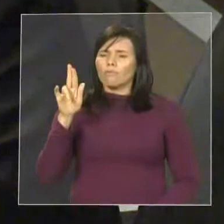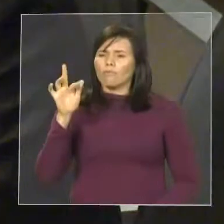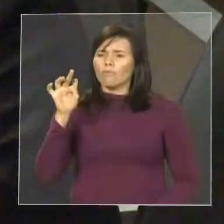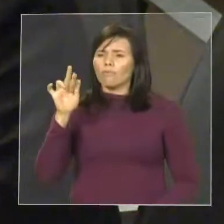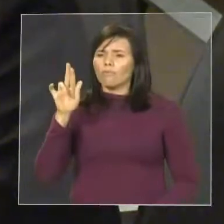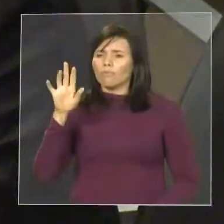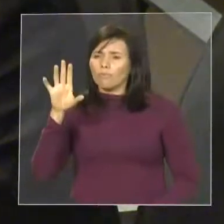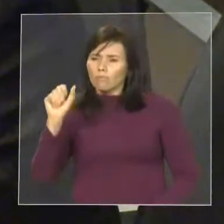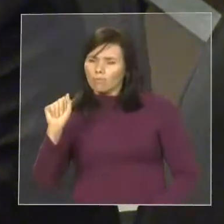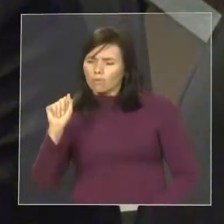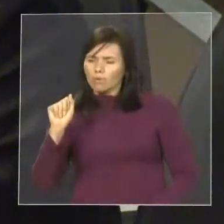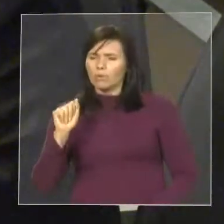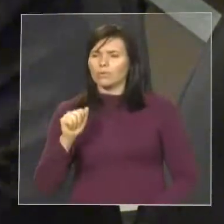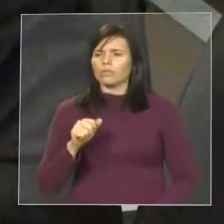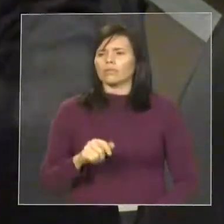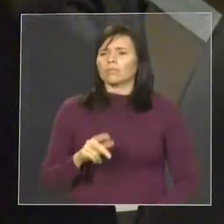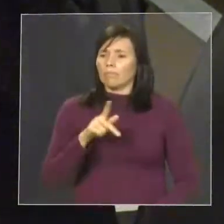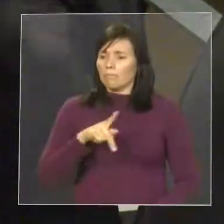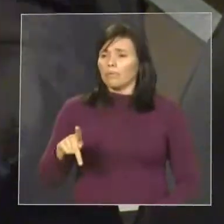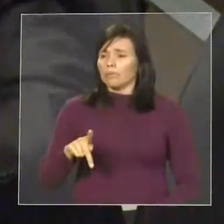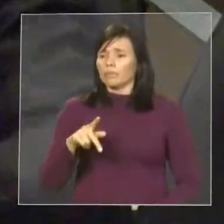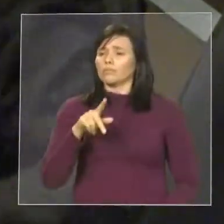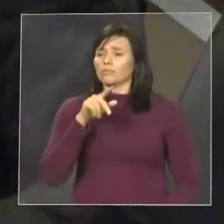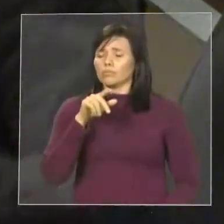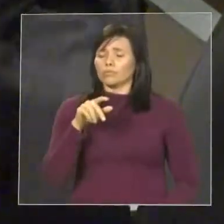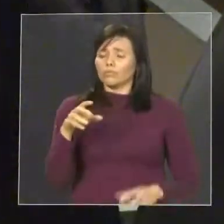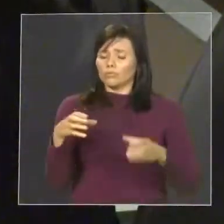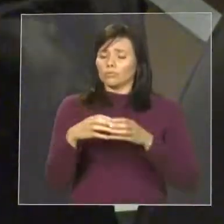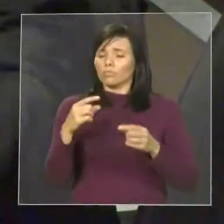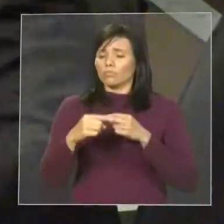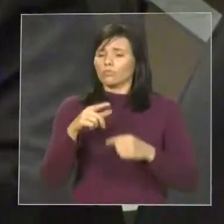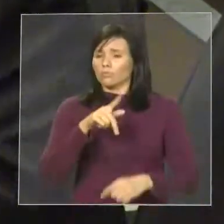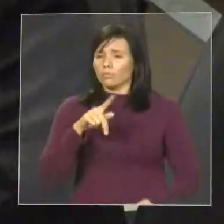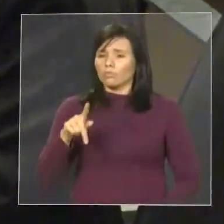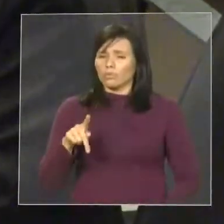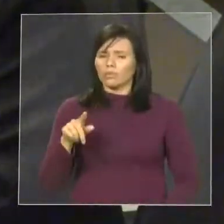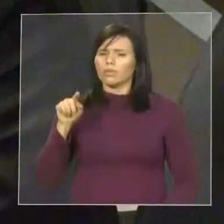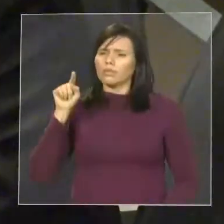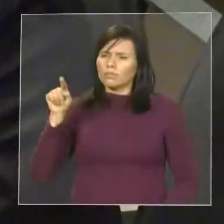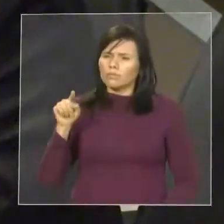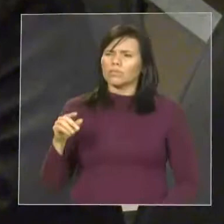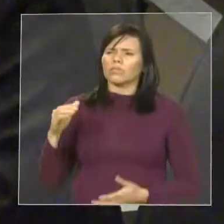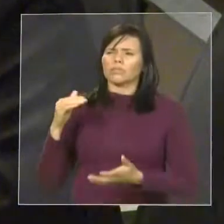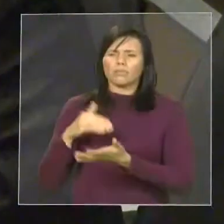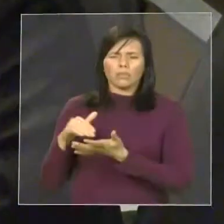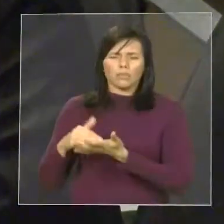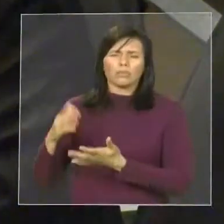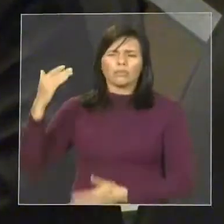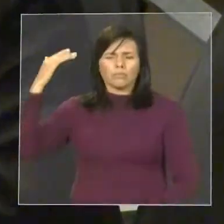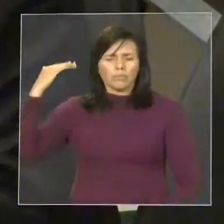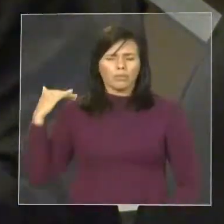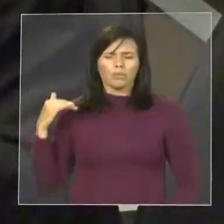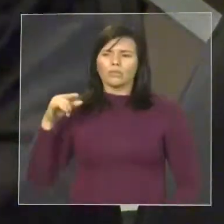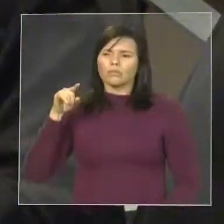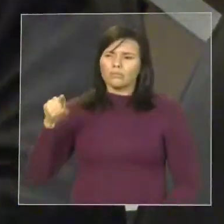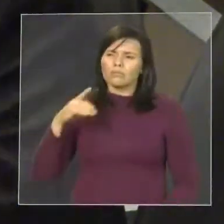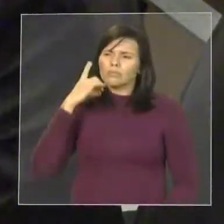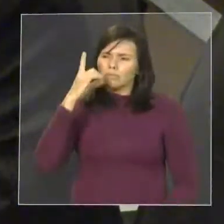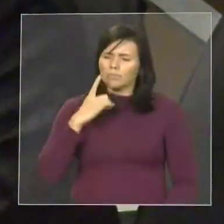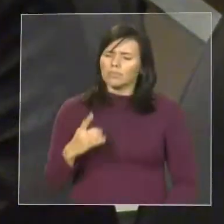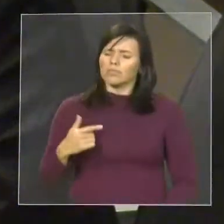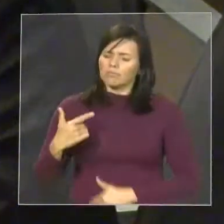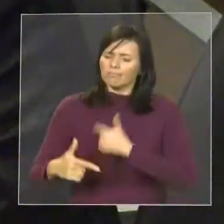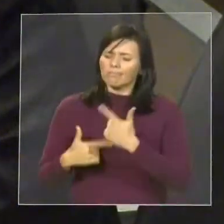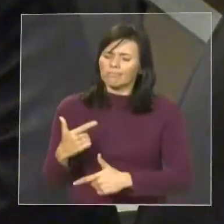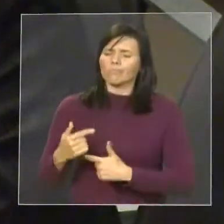já tem prestado ao Estado do Maranhão, como secretário de Estado, como deputado atuante, e isso eu tenho verificado nessa